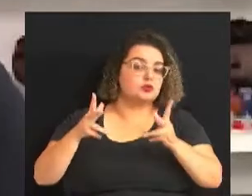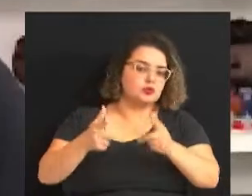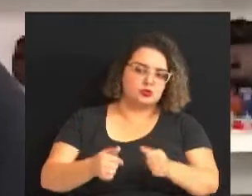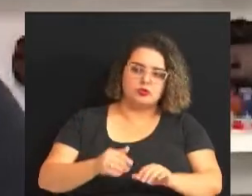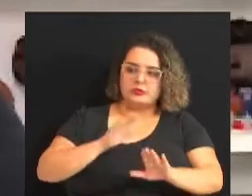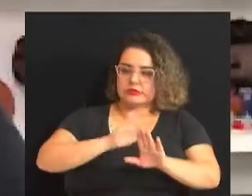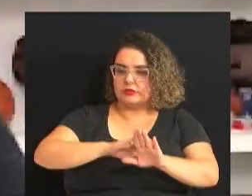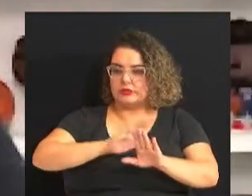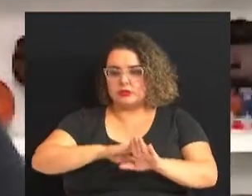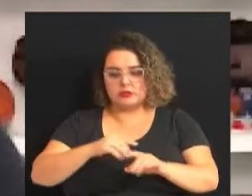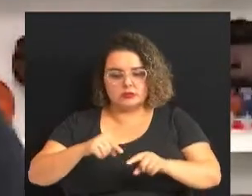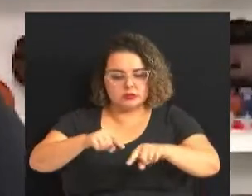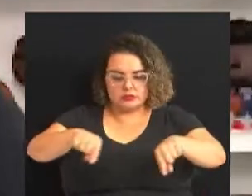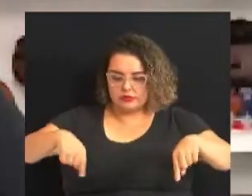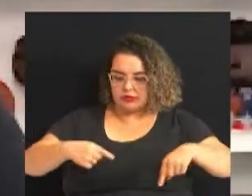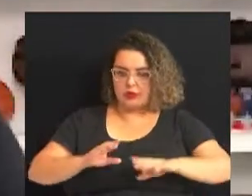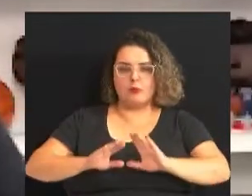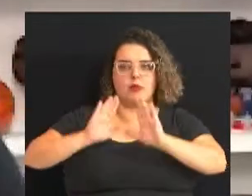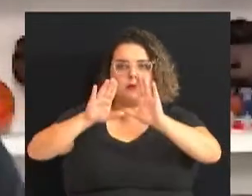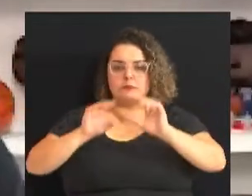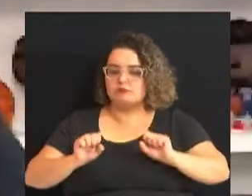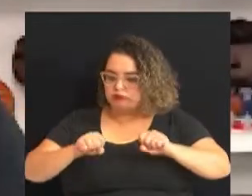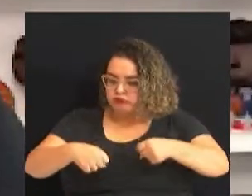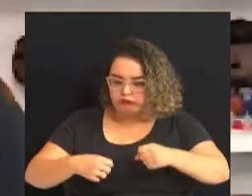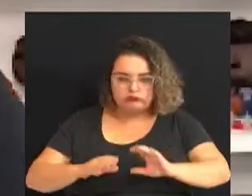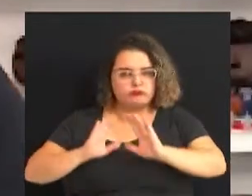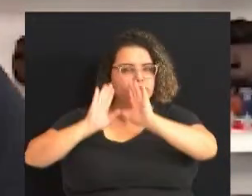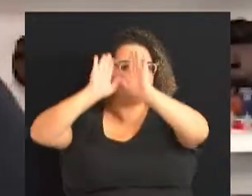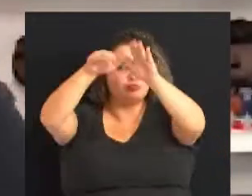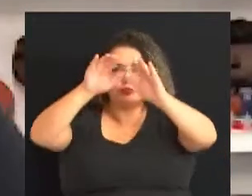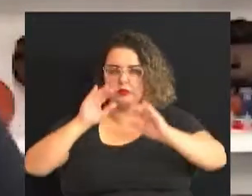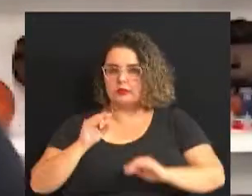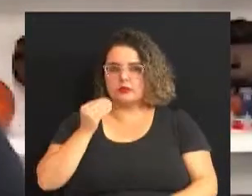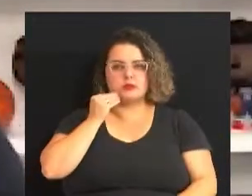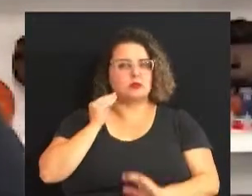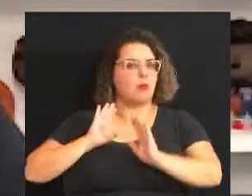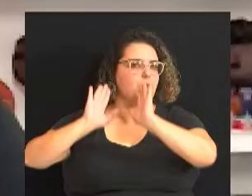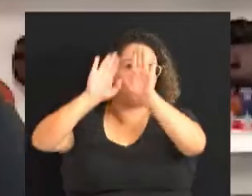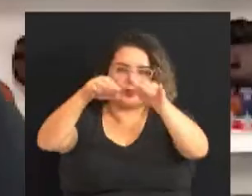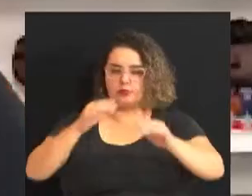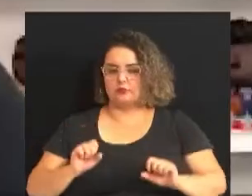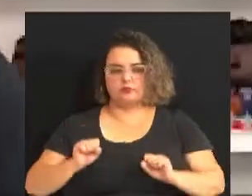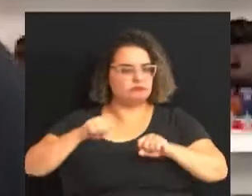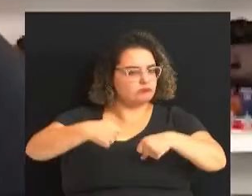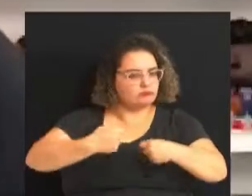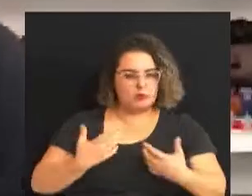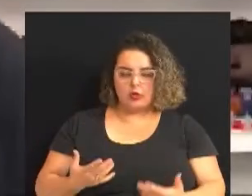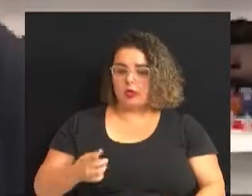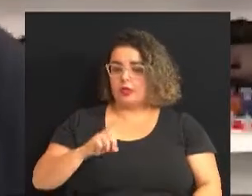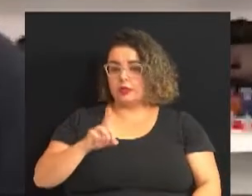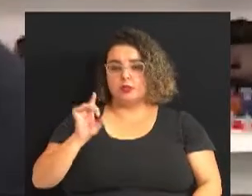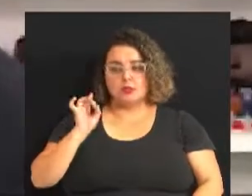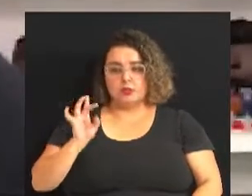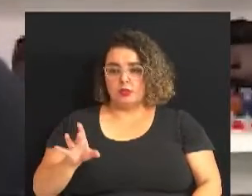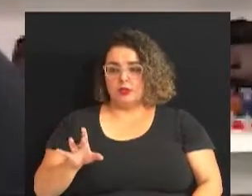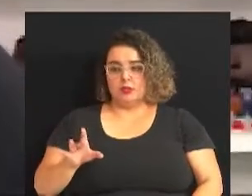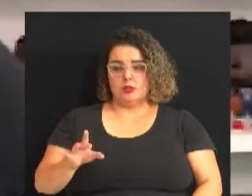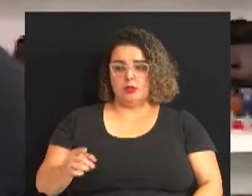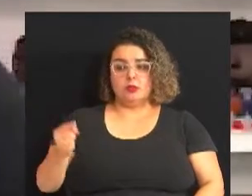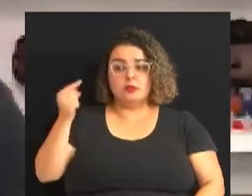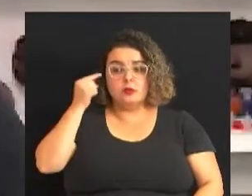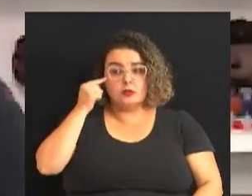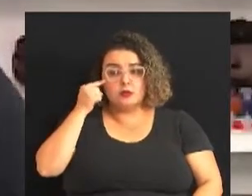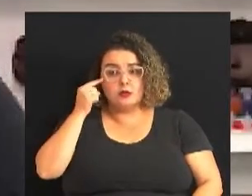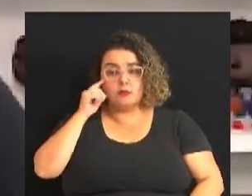falei dentro de quadra, de ser um cara agressivo à cesta, de ser um cara batalhador, de ser um cara não somente pensando na